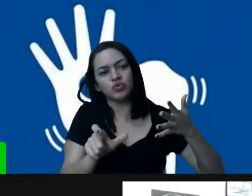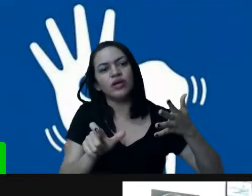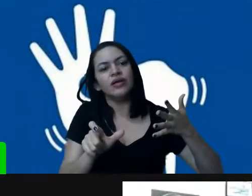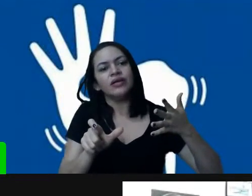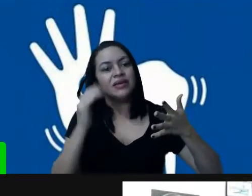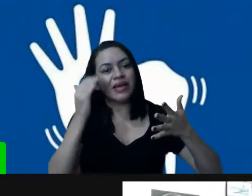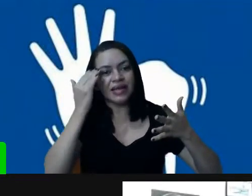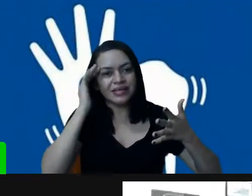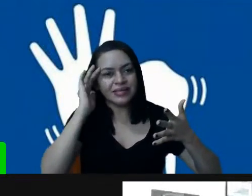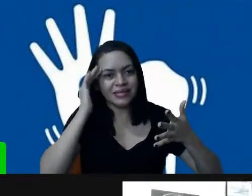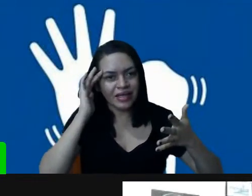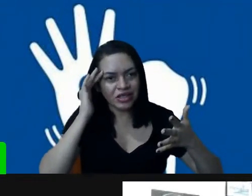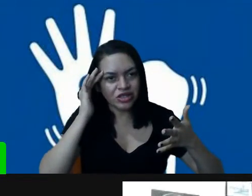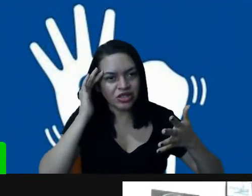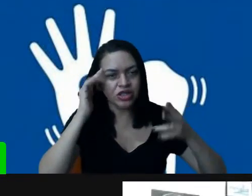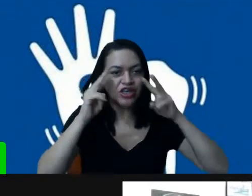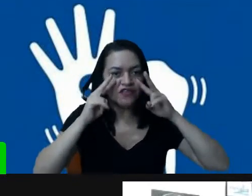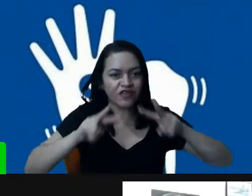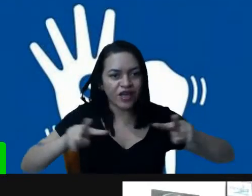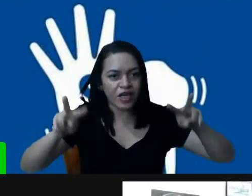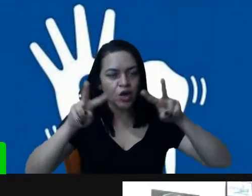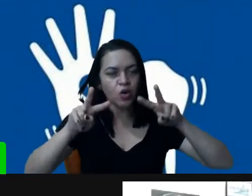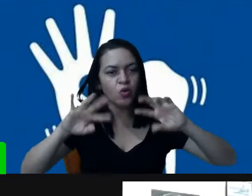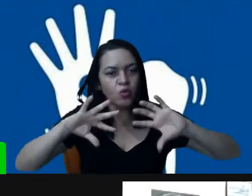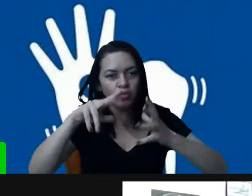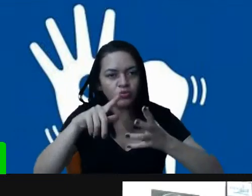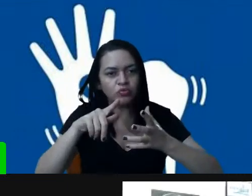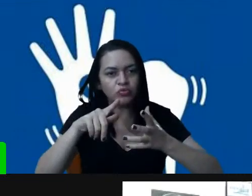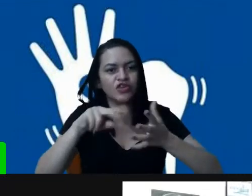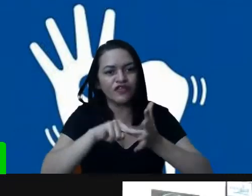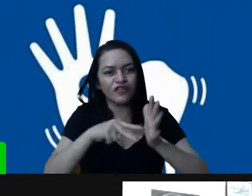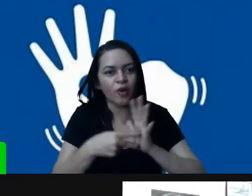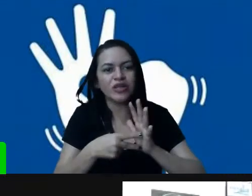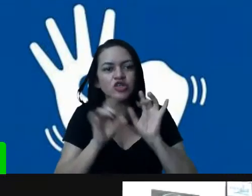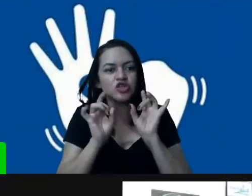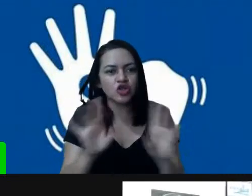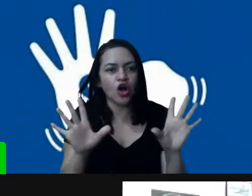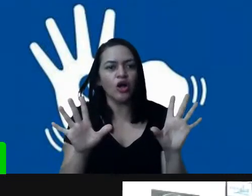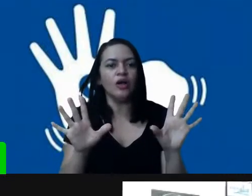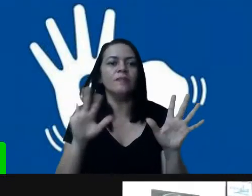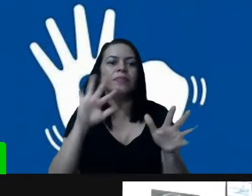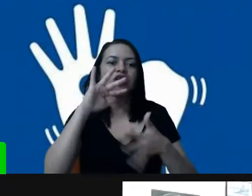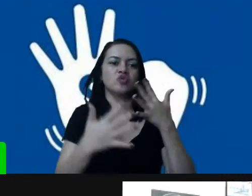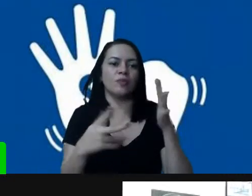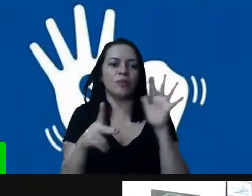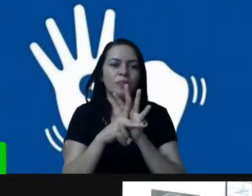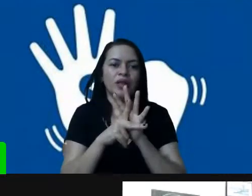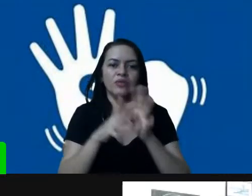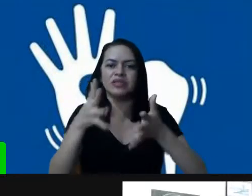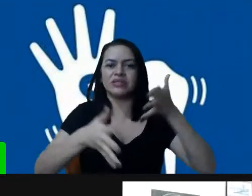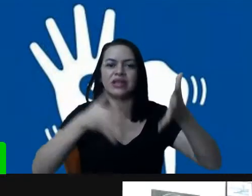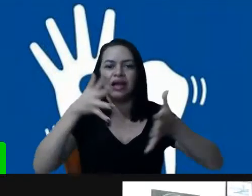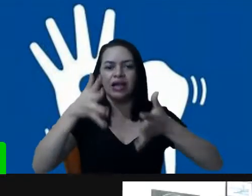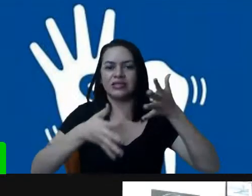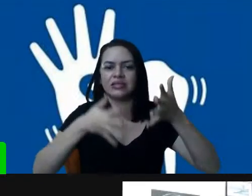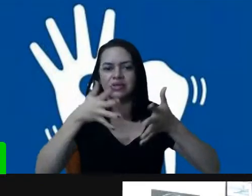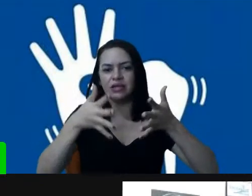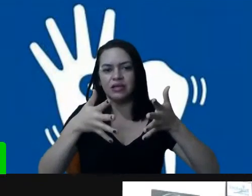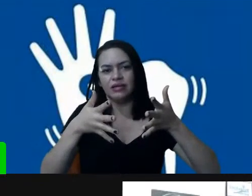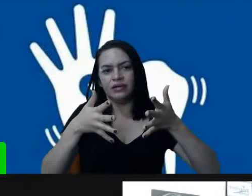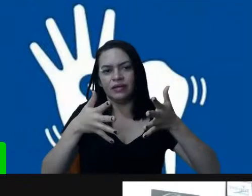surdo que ele entende e vê o mundo de forma só pela sua própria língua de